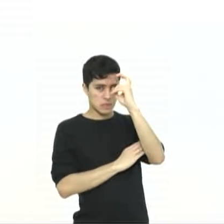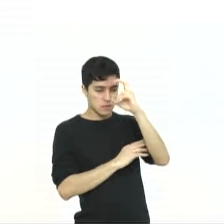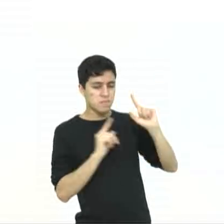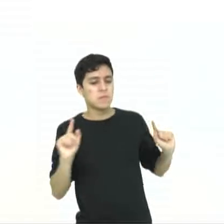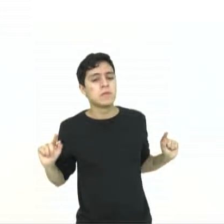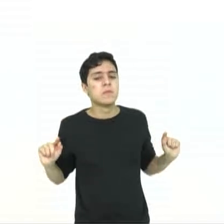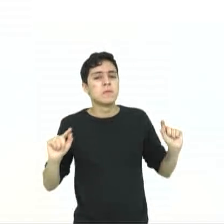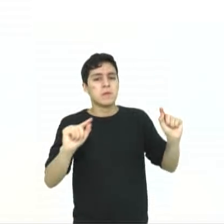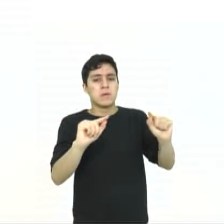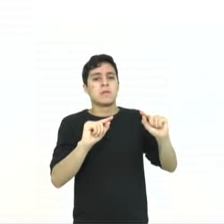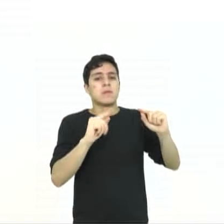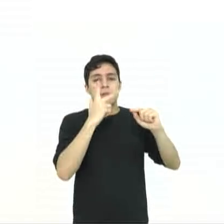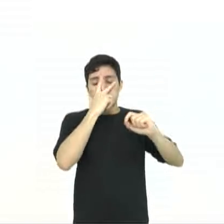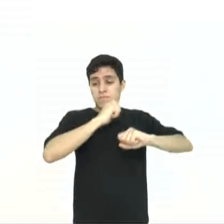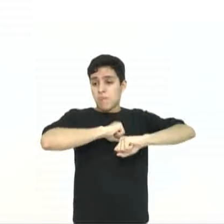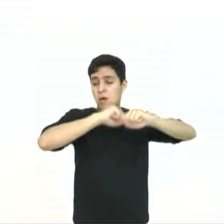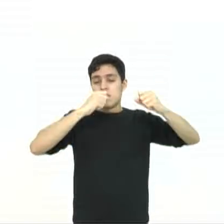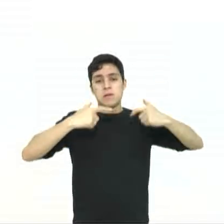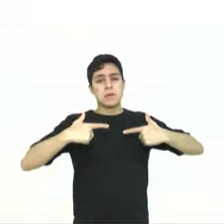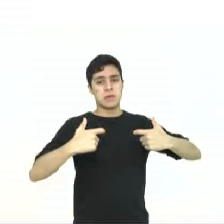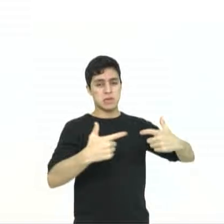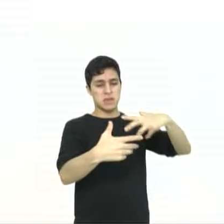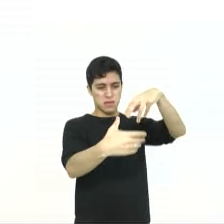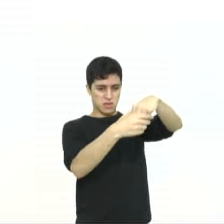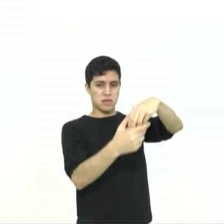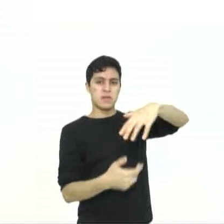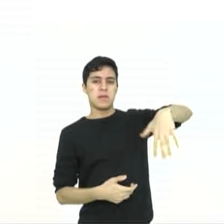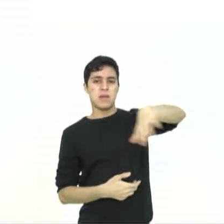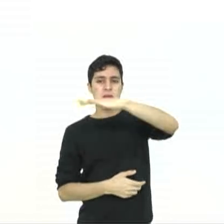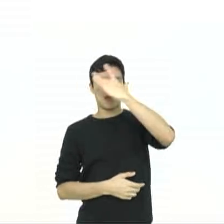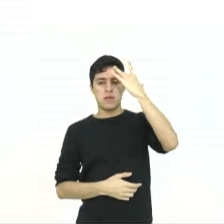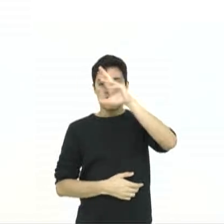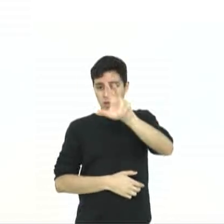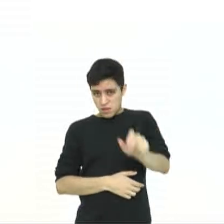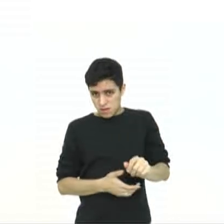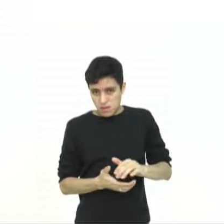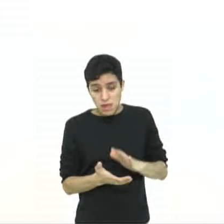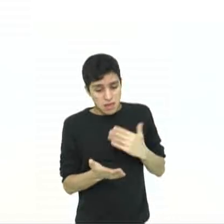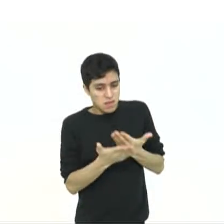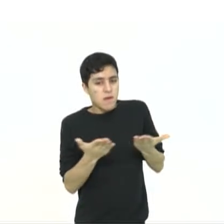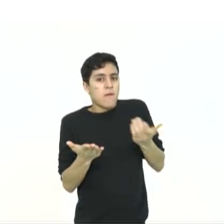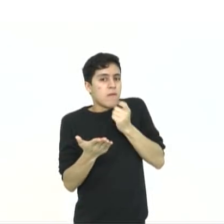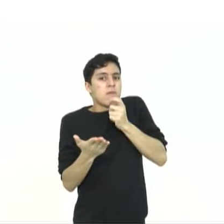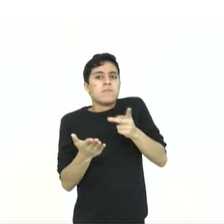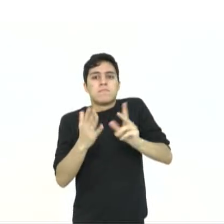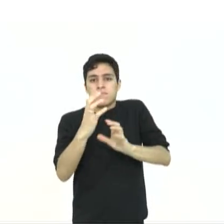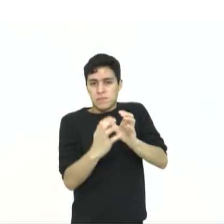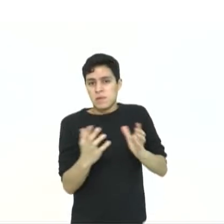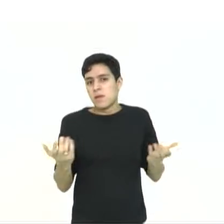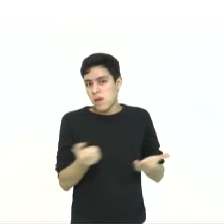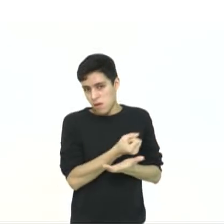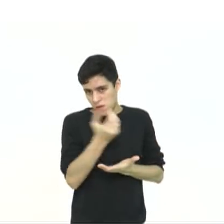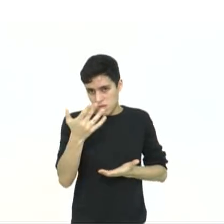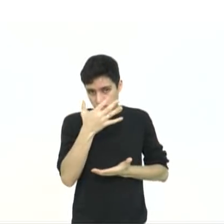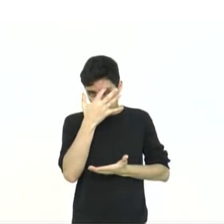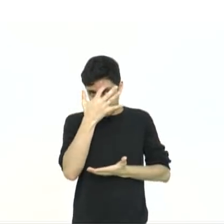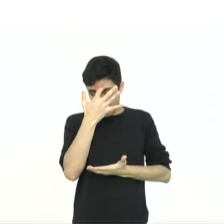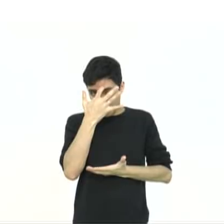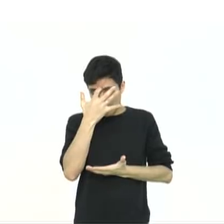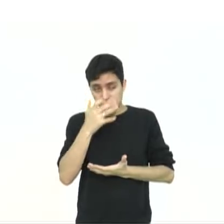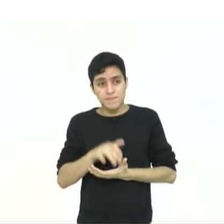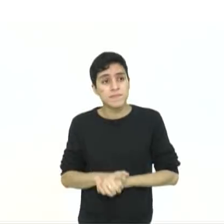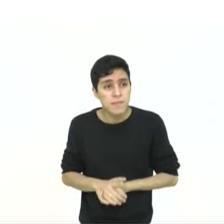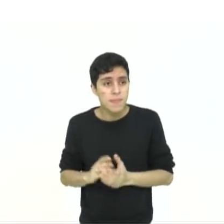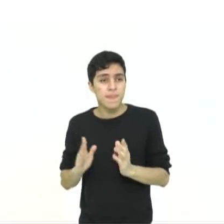que contribuiu para a eclosão de guerras entre os próprios africanos. Algumas delas se prolongam até os dias atuais. Bom, as